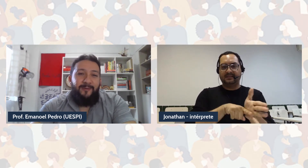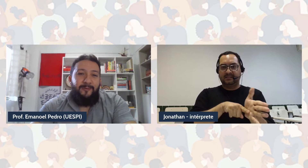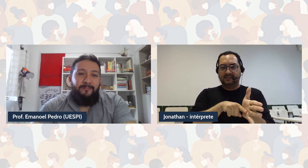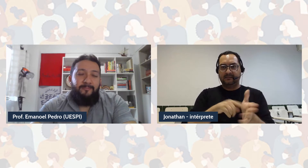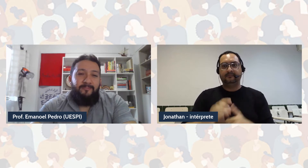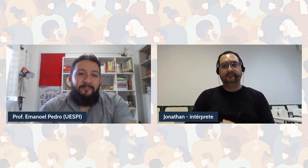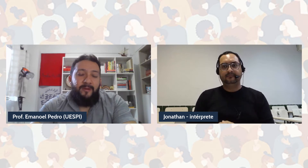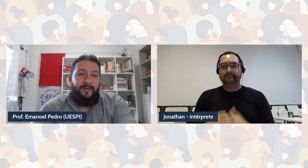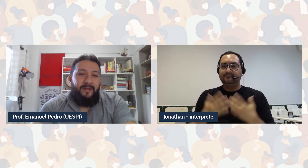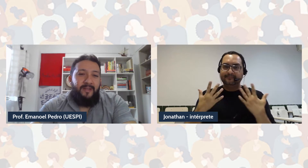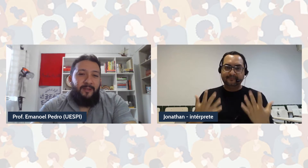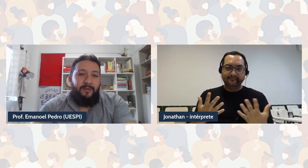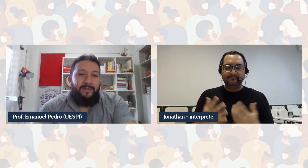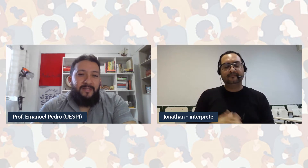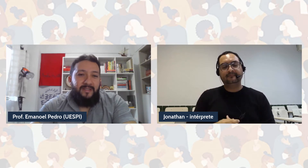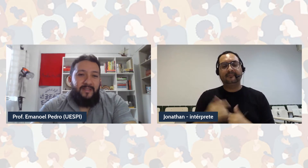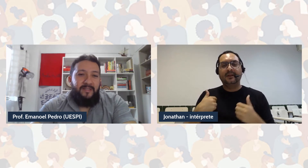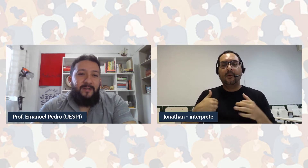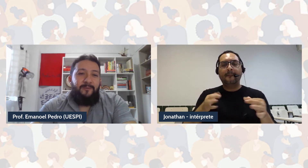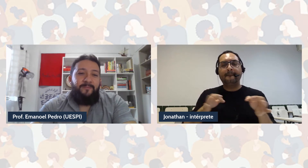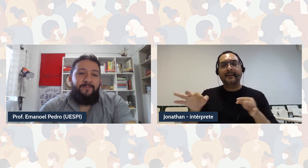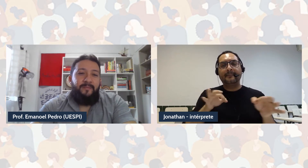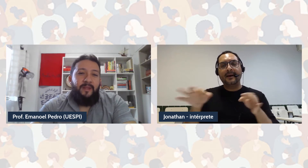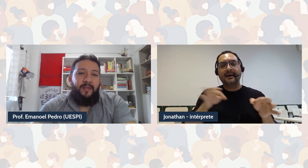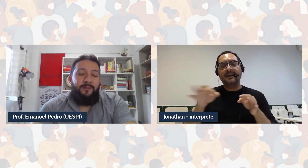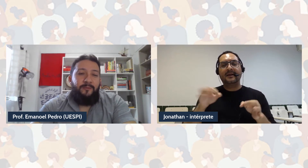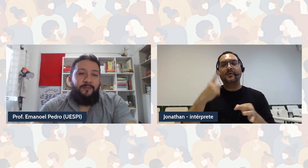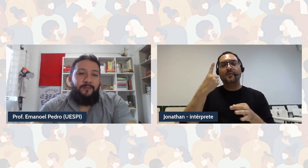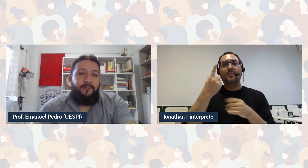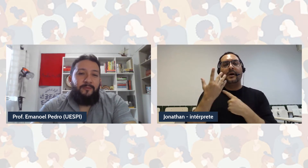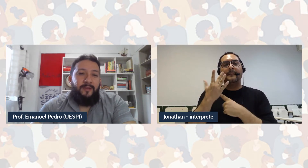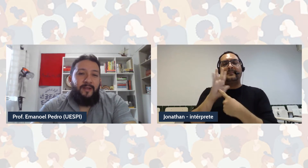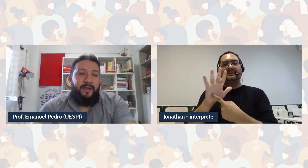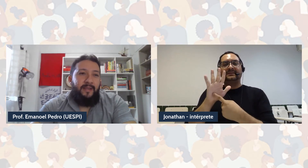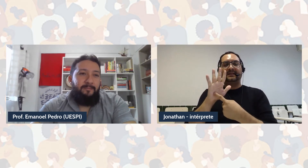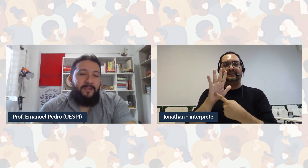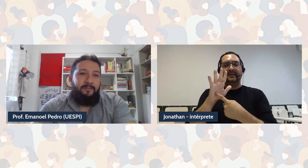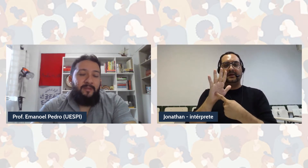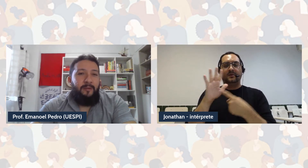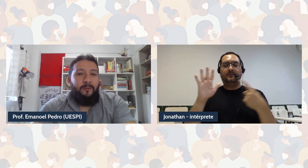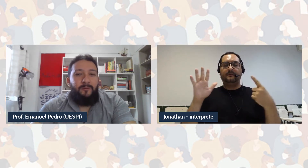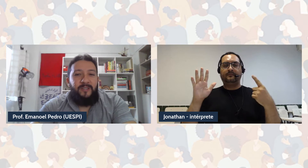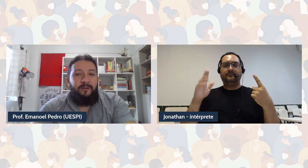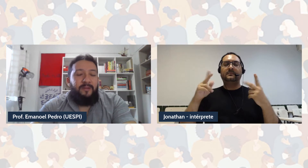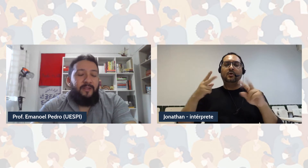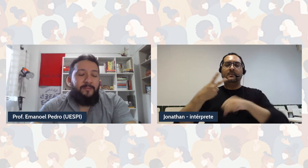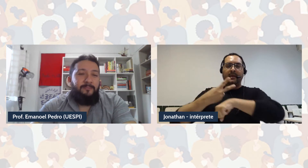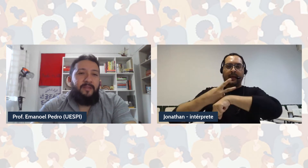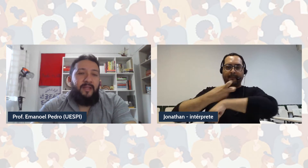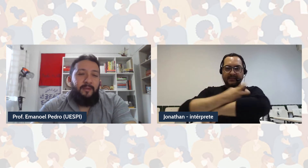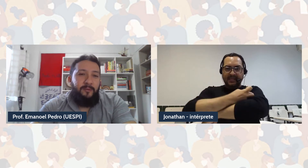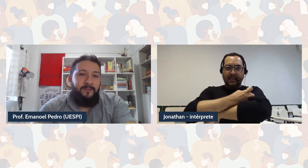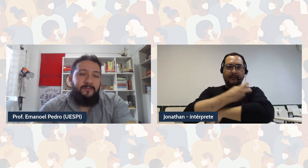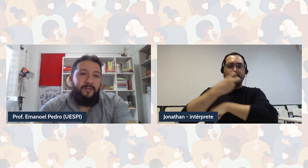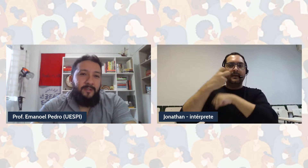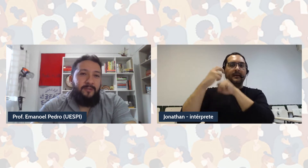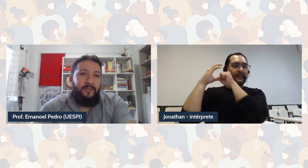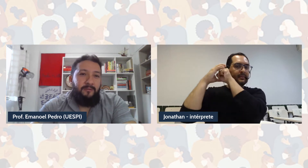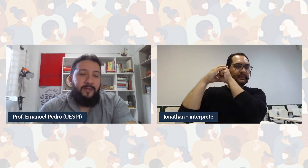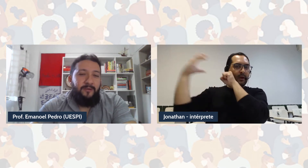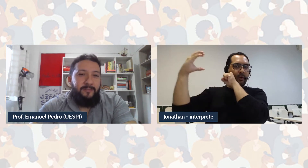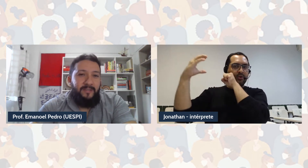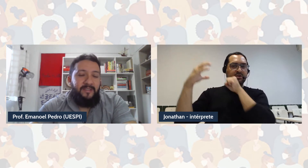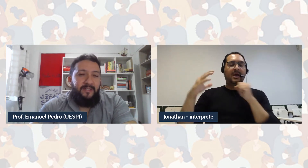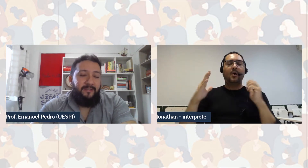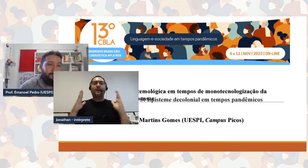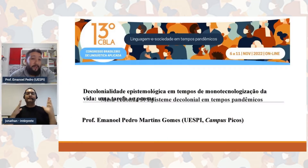Então, eu preparei aqui uma apresentação em torno da episteme decolonial em tempos pandêmicos, esse é